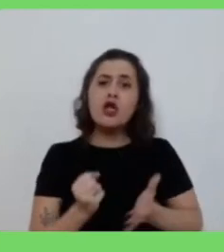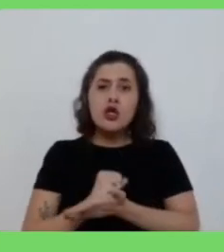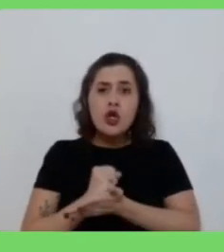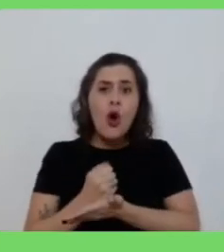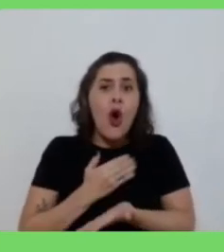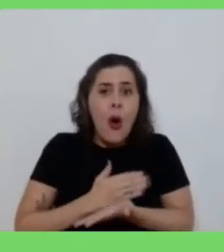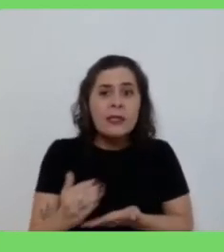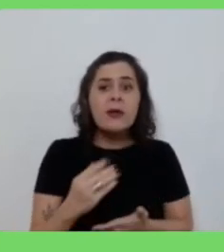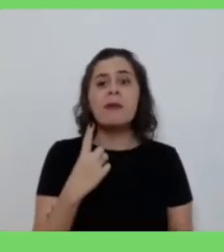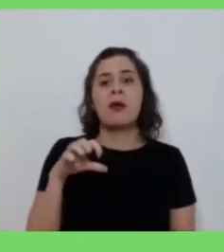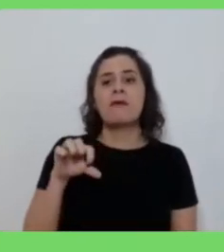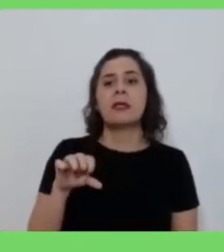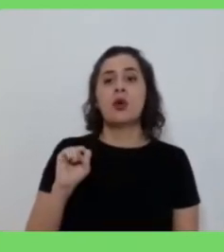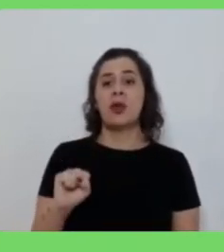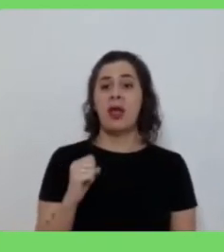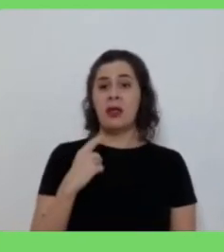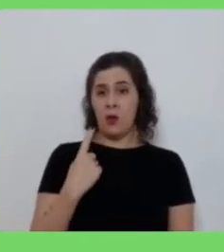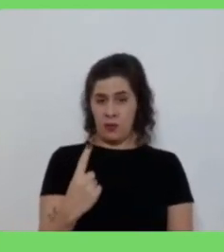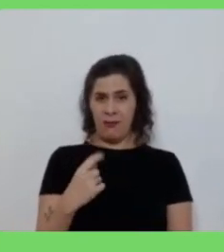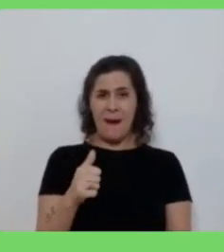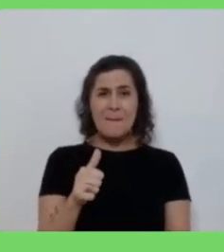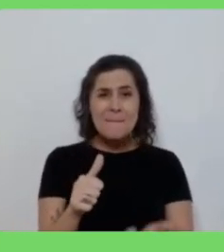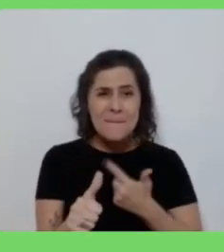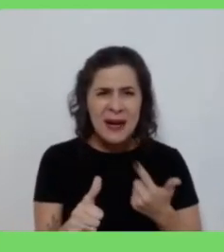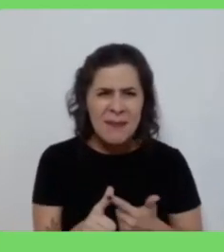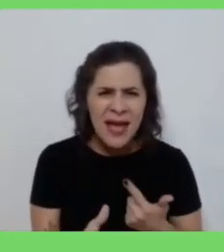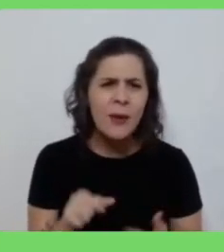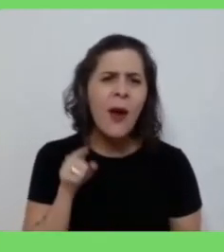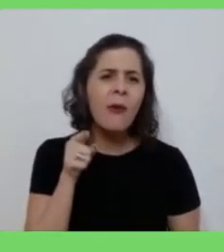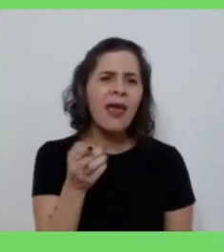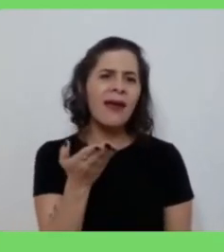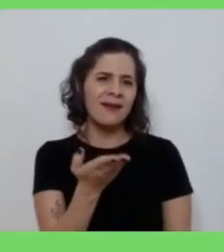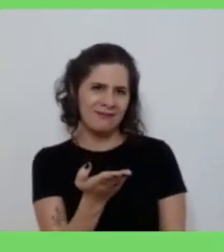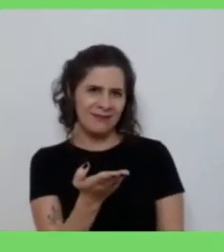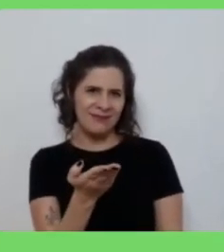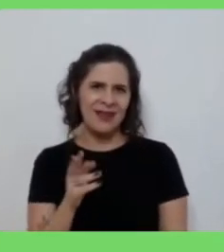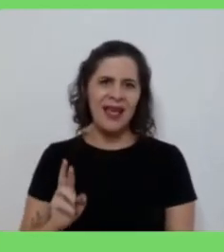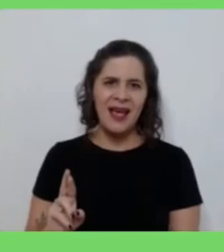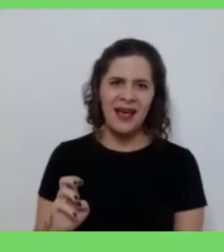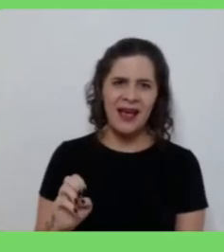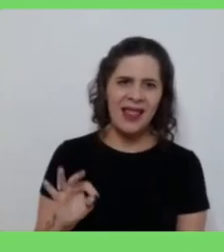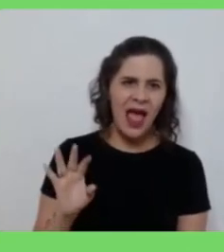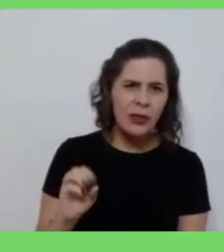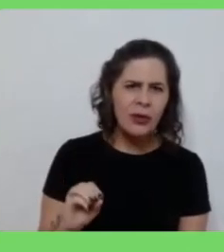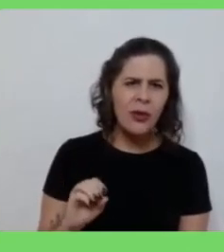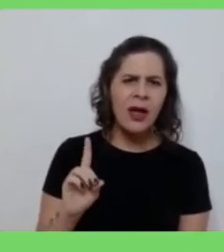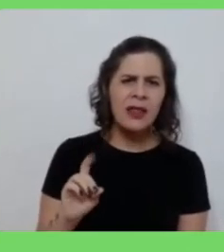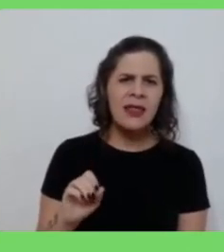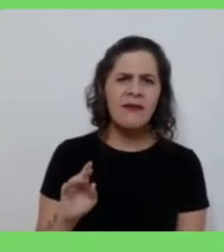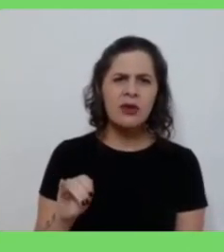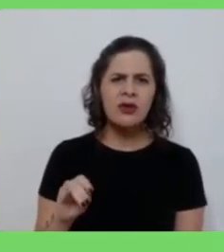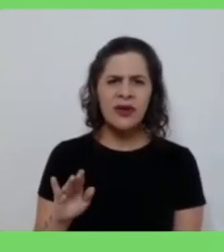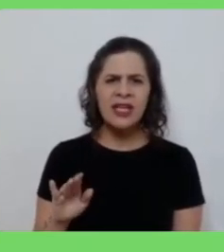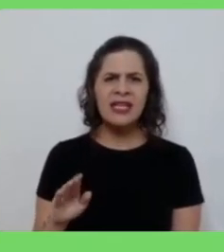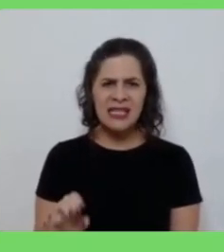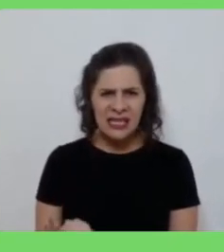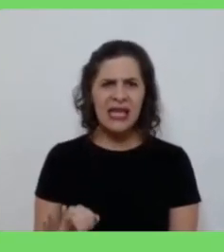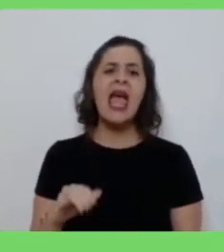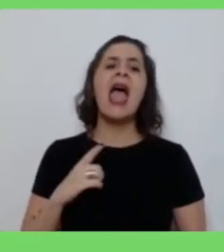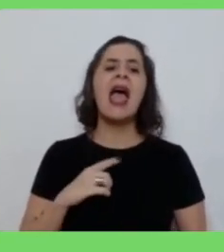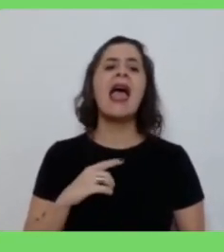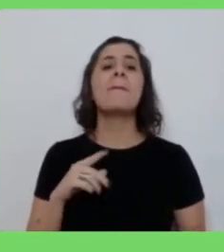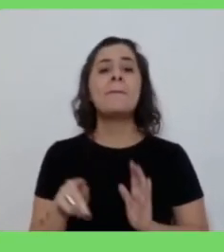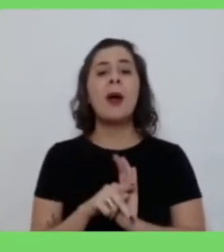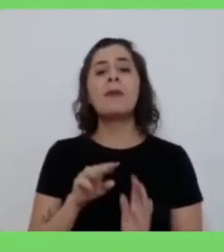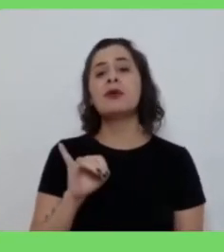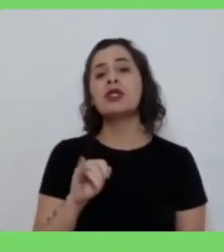1981 e um dos Pioneiros é o Renato de Giovani eh que é responsável pelo site tilt.net e ele fez um